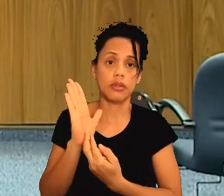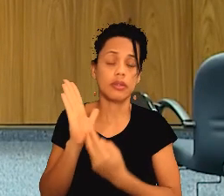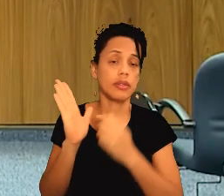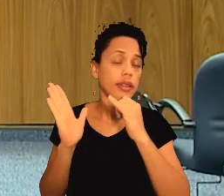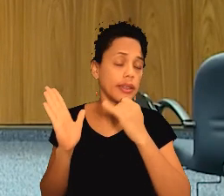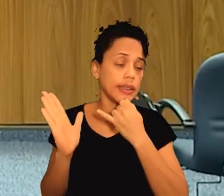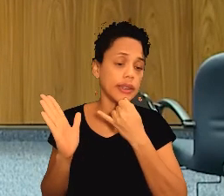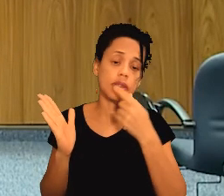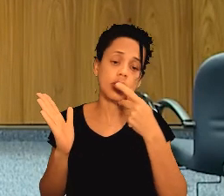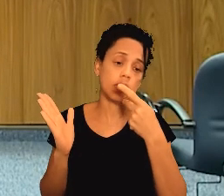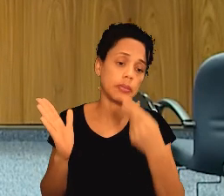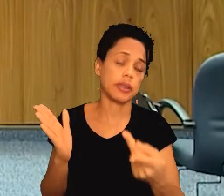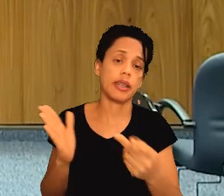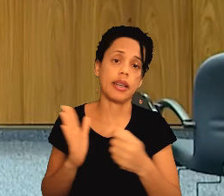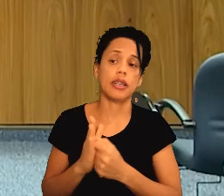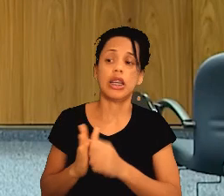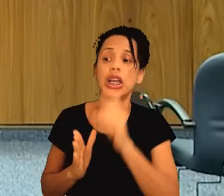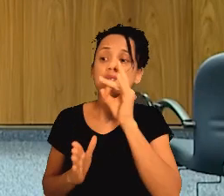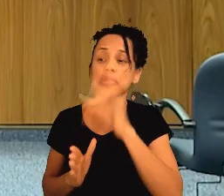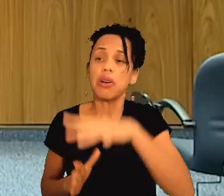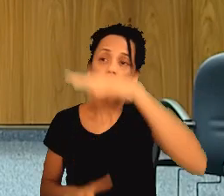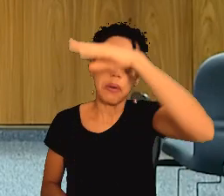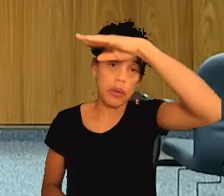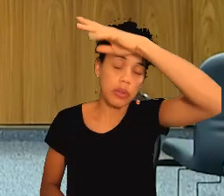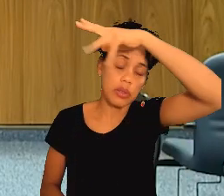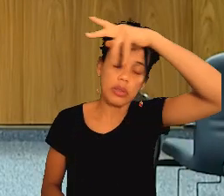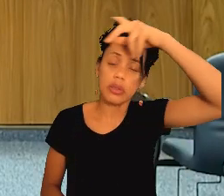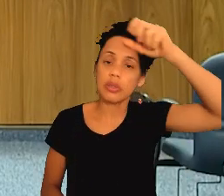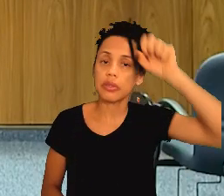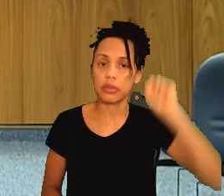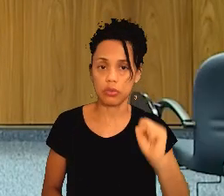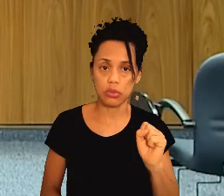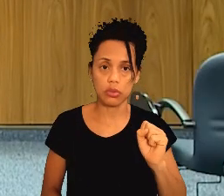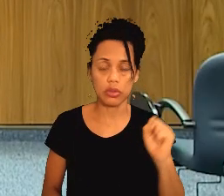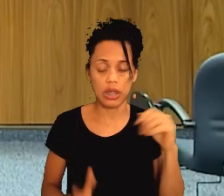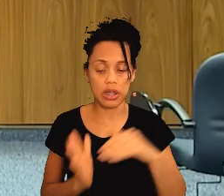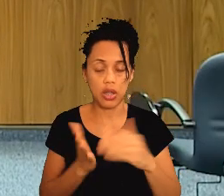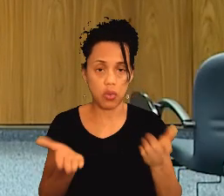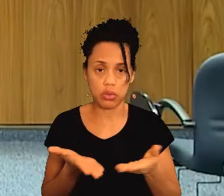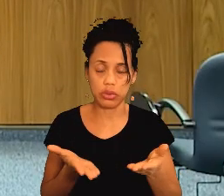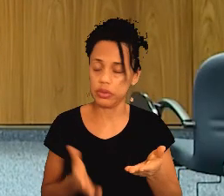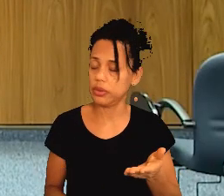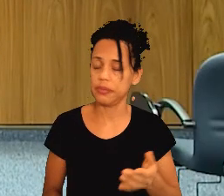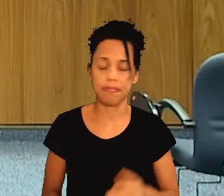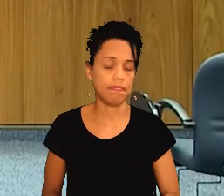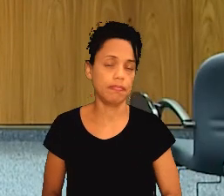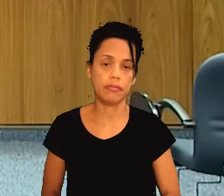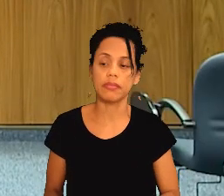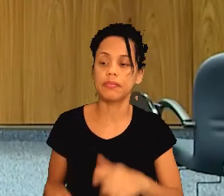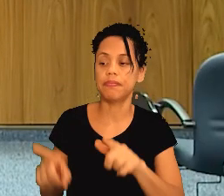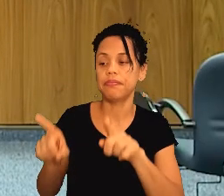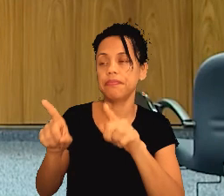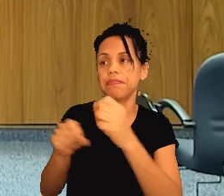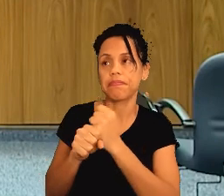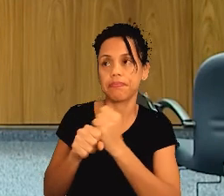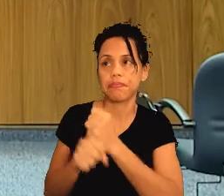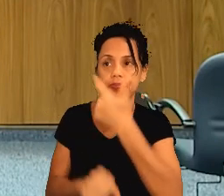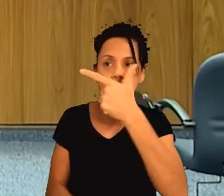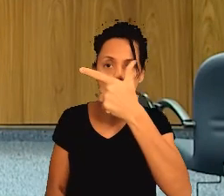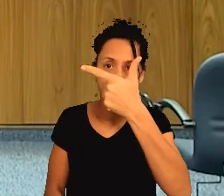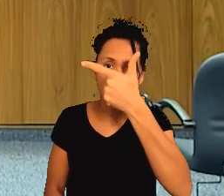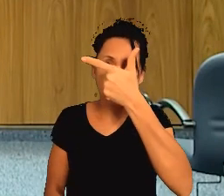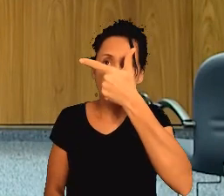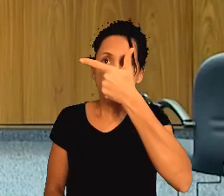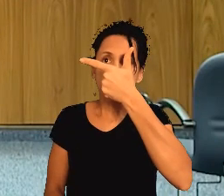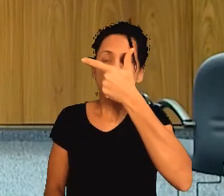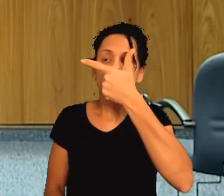é muito triste ter que falar isso, não é exceção no Mato Grosso do Sul até hoje. Em 2015, o pessoal da terra